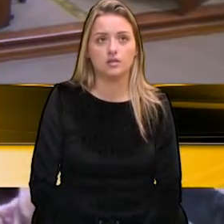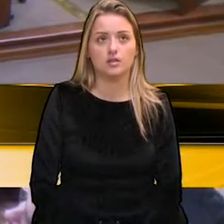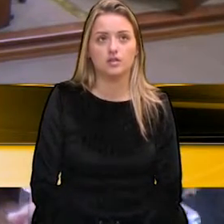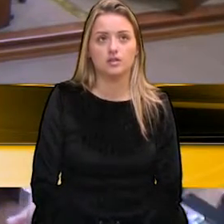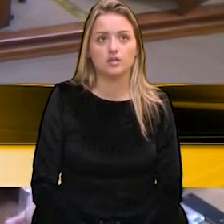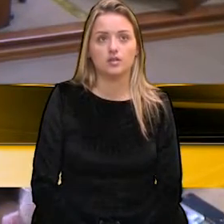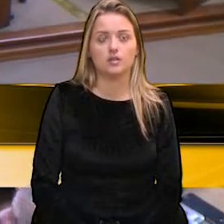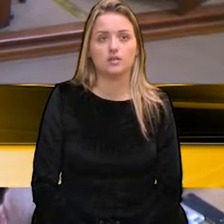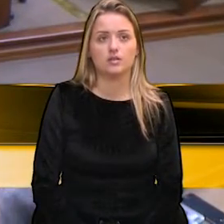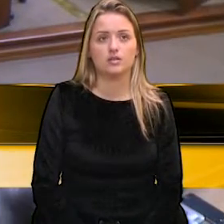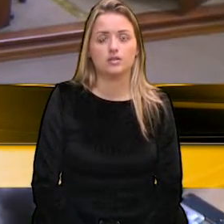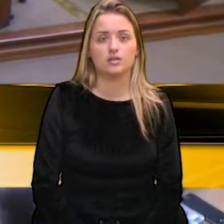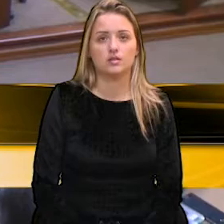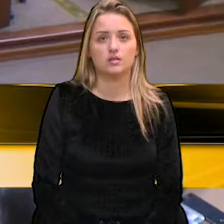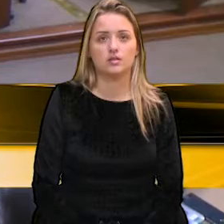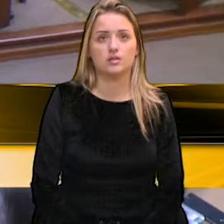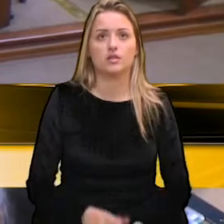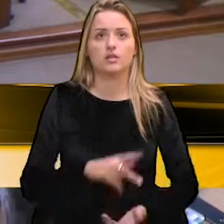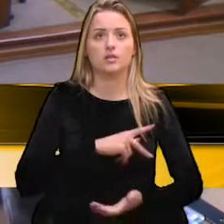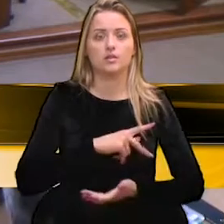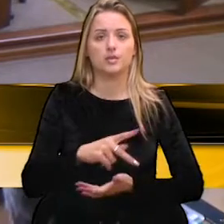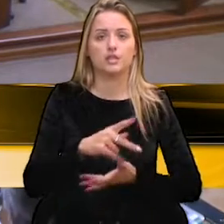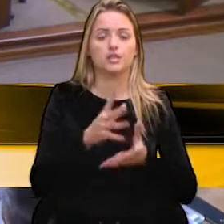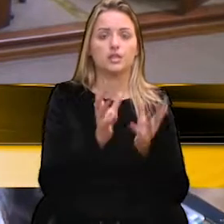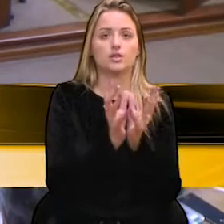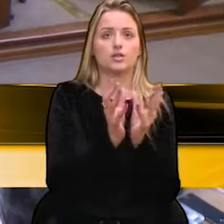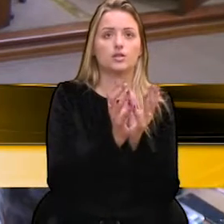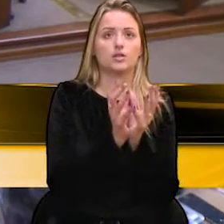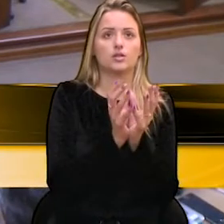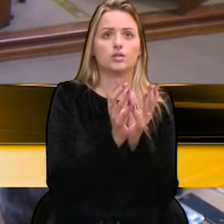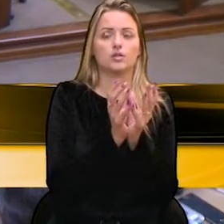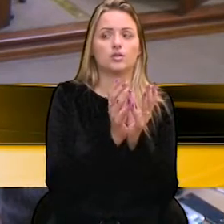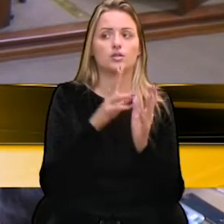Senhor presidente, colegas,